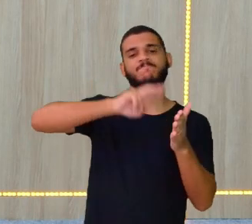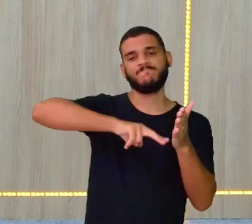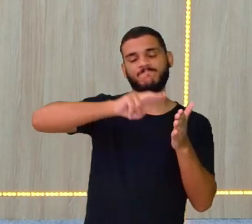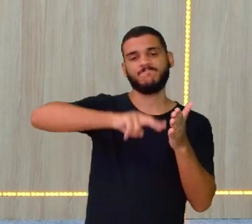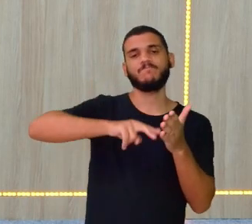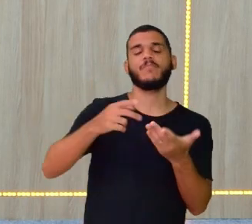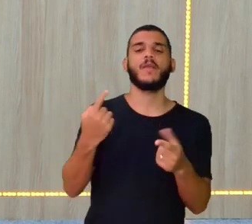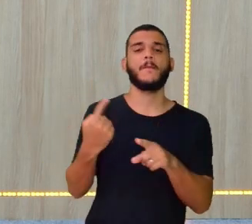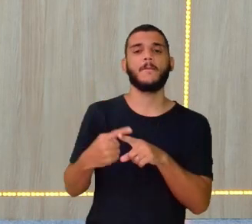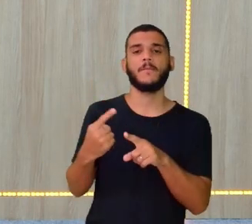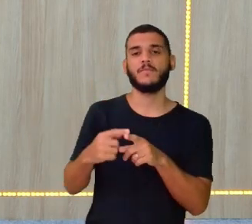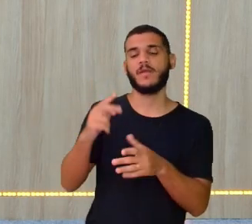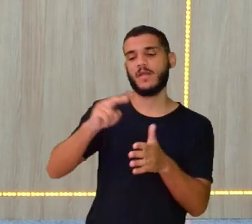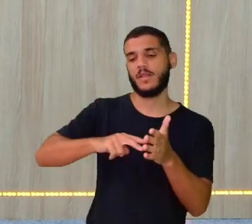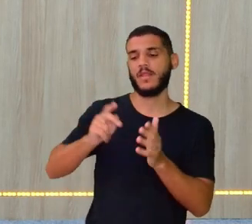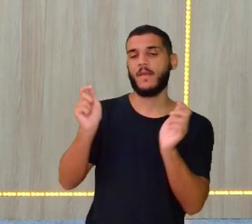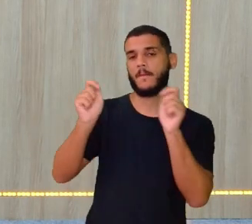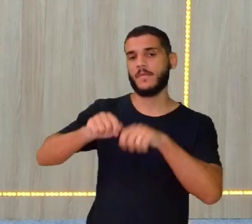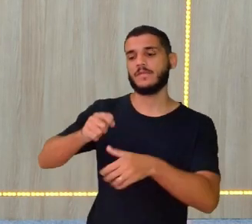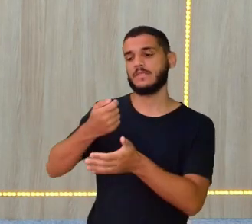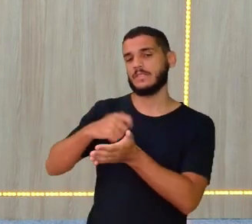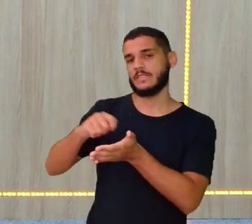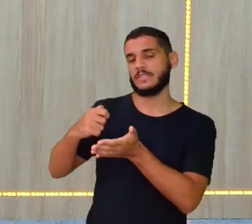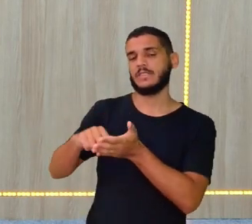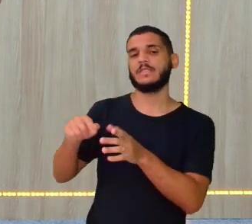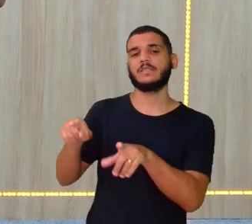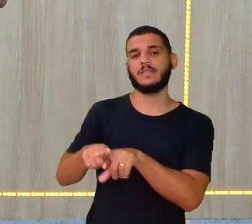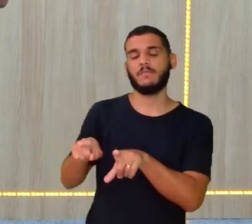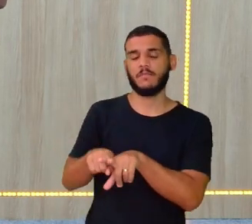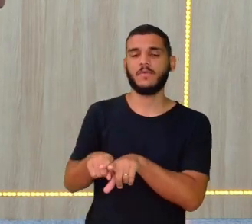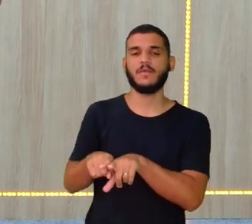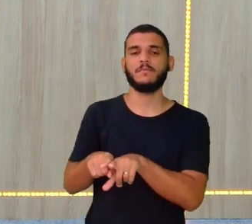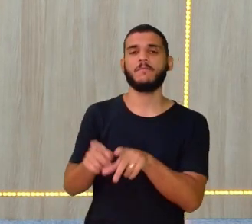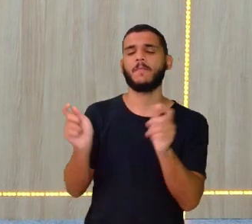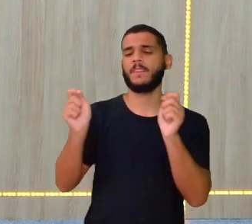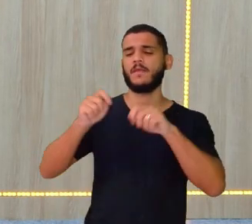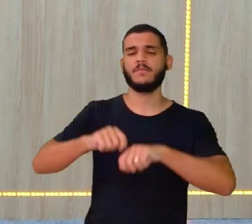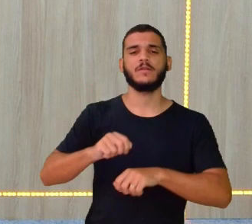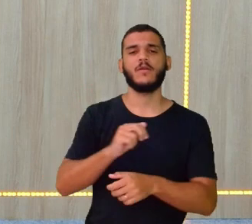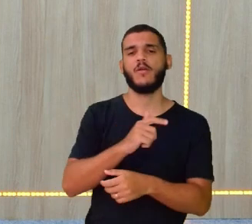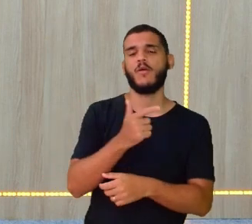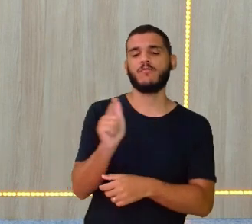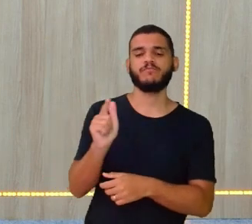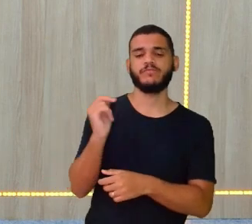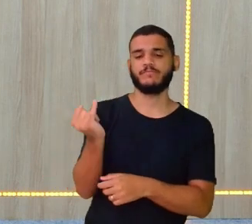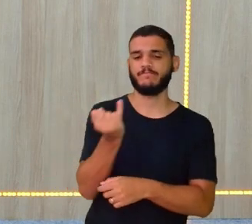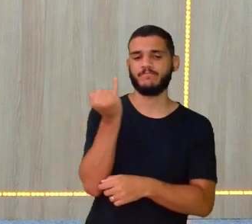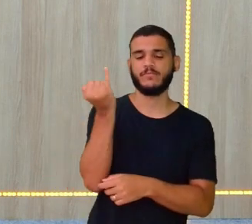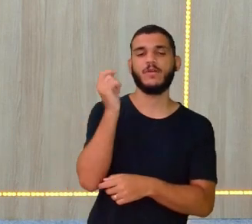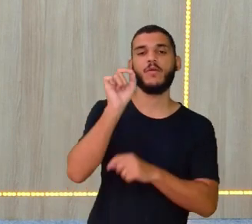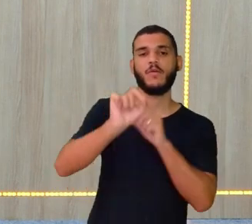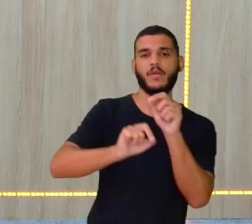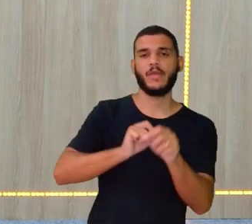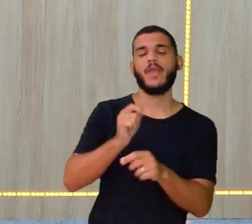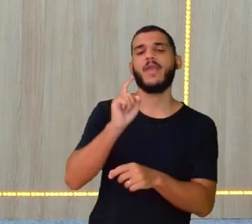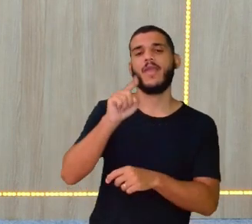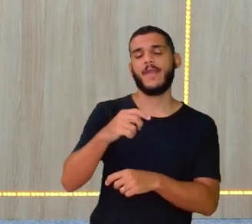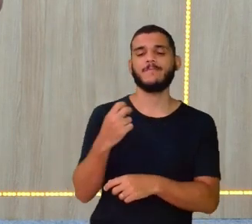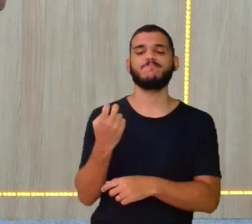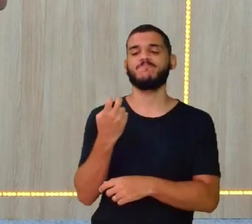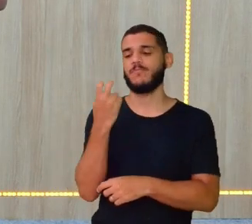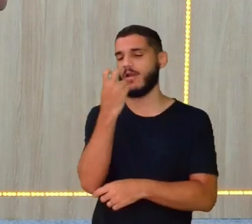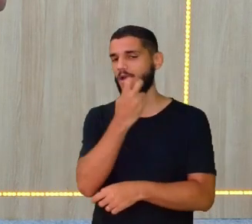A leitura possibilita a escrita, não é? Também possibilita outro eixo importante que é a